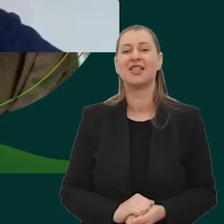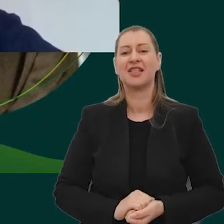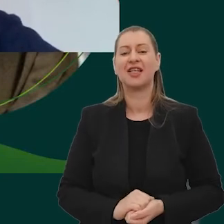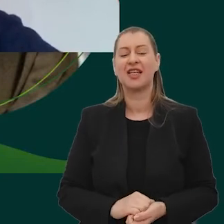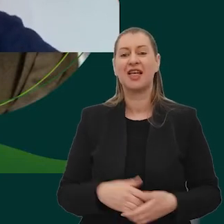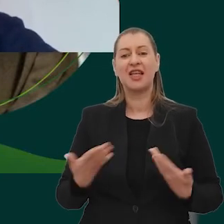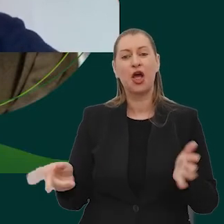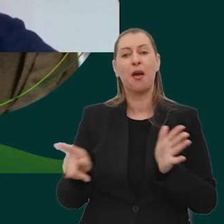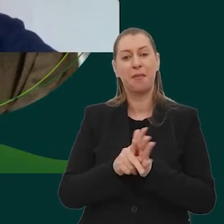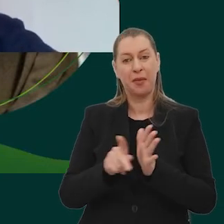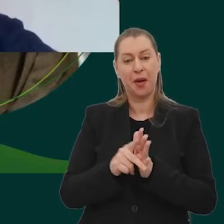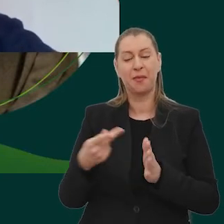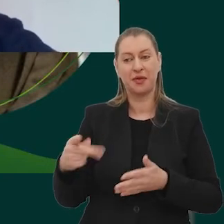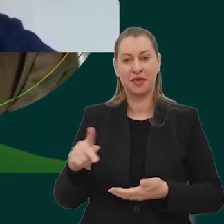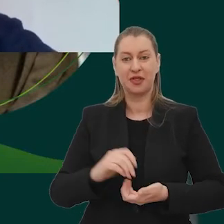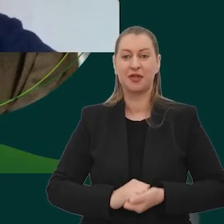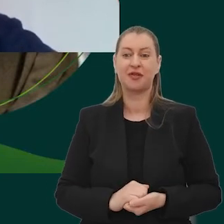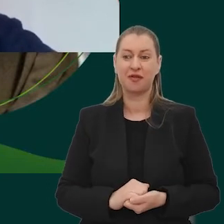Faz parte.